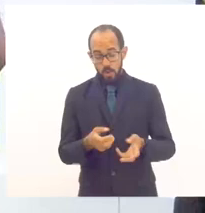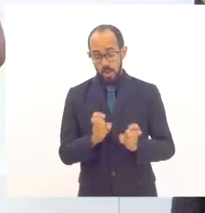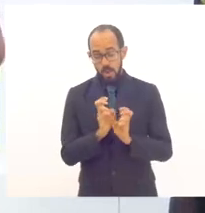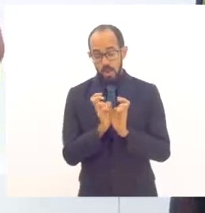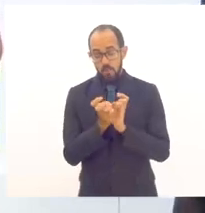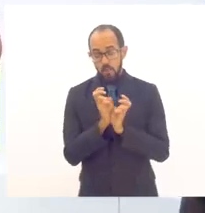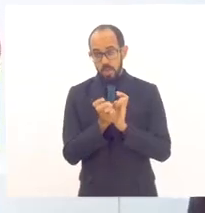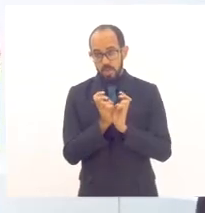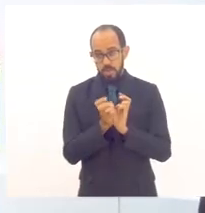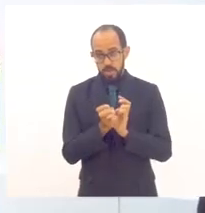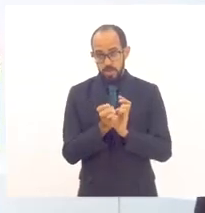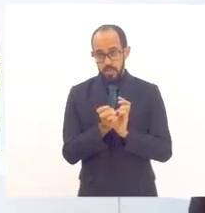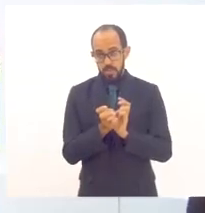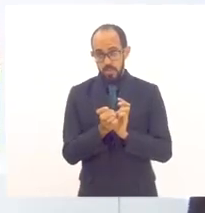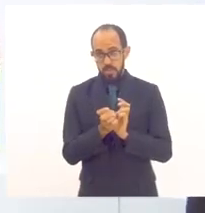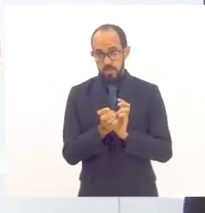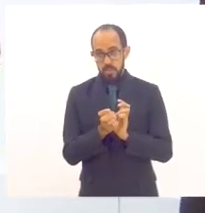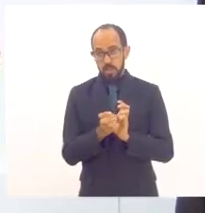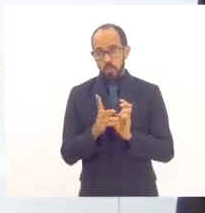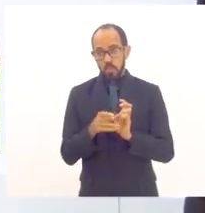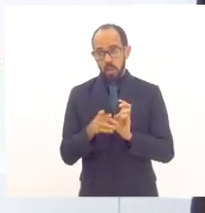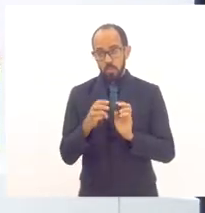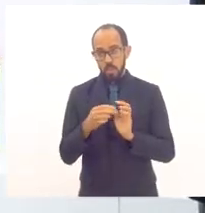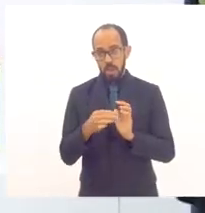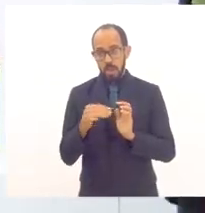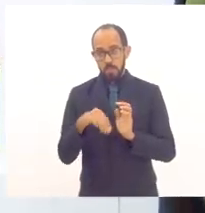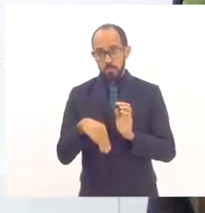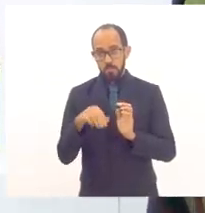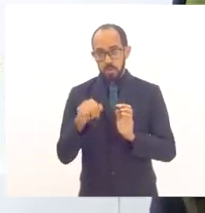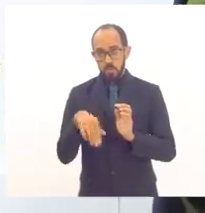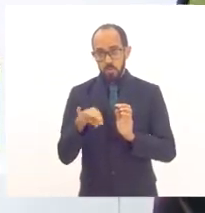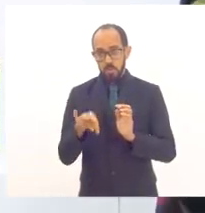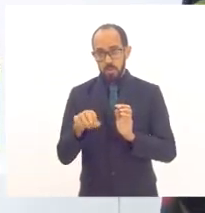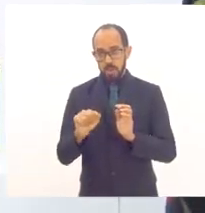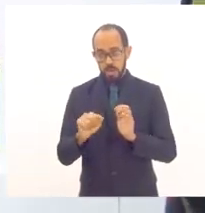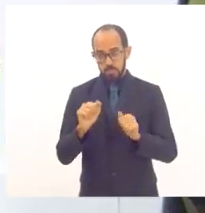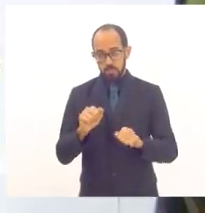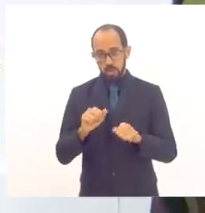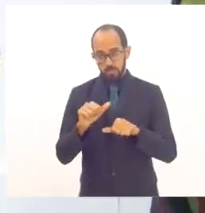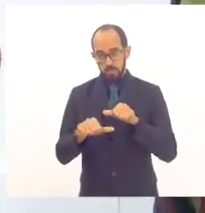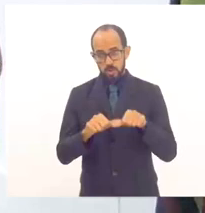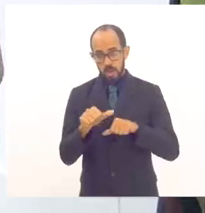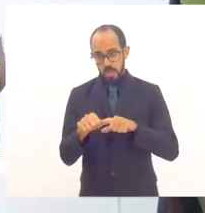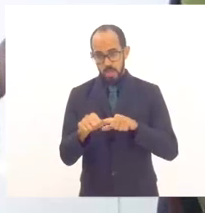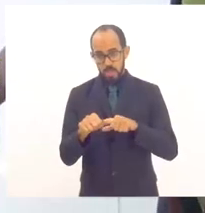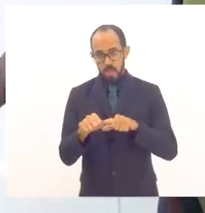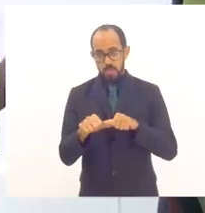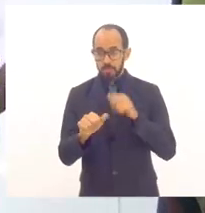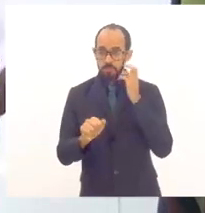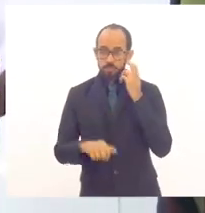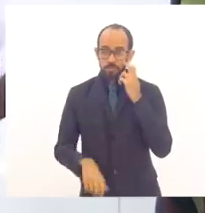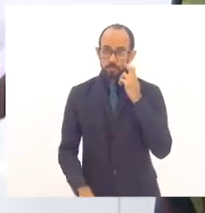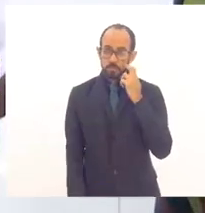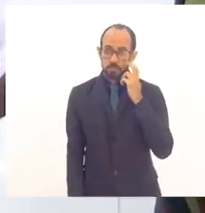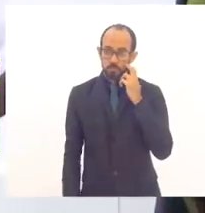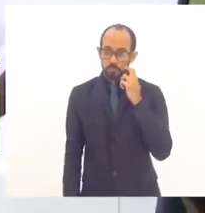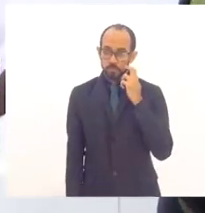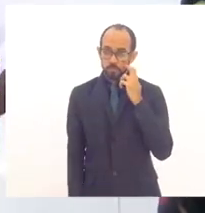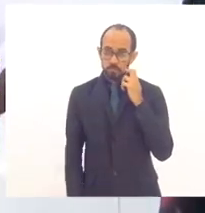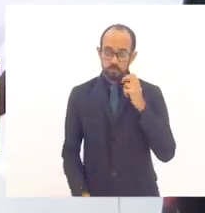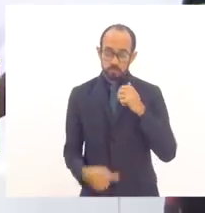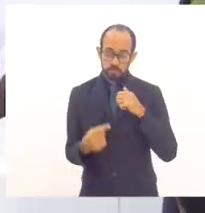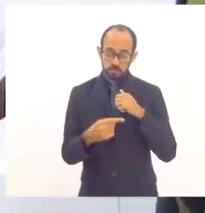Na capoeira, como está posto na minuta que poderá mudar, né? Lá